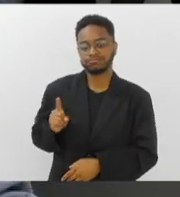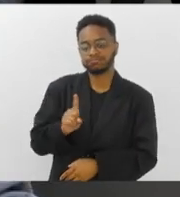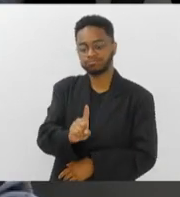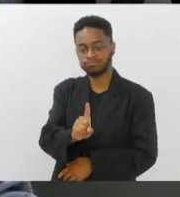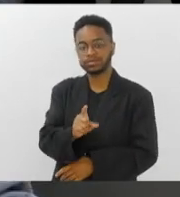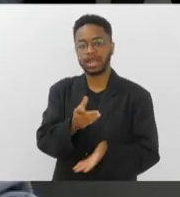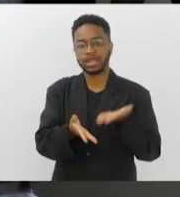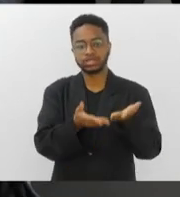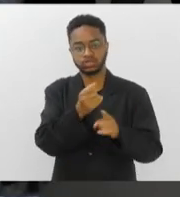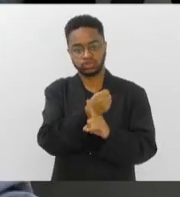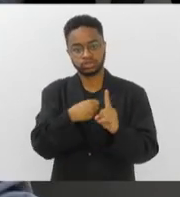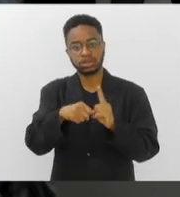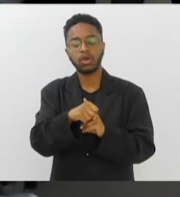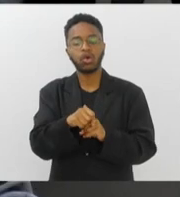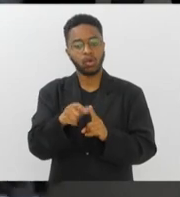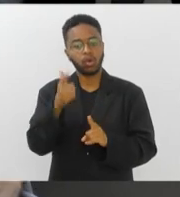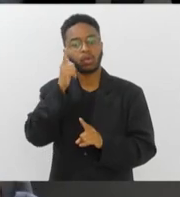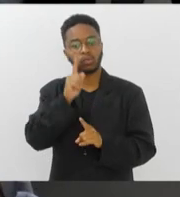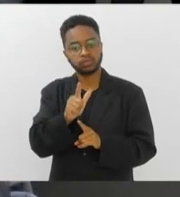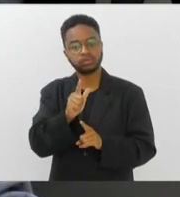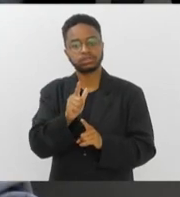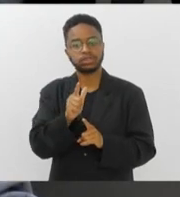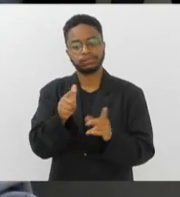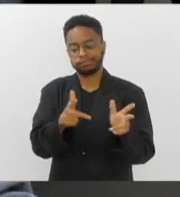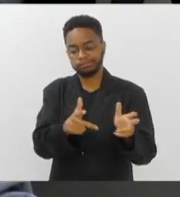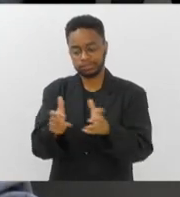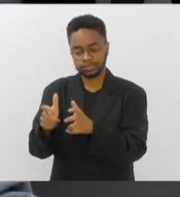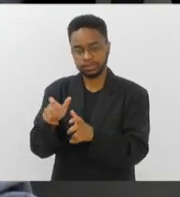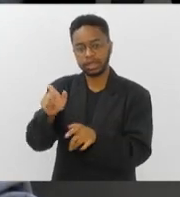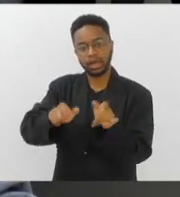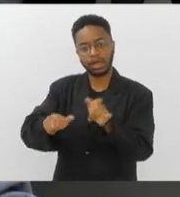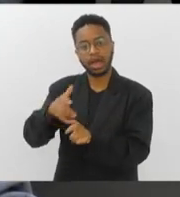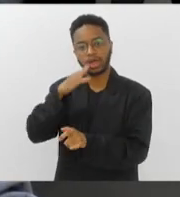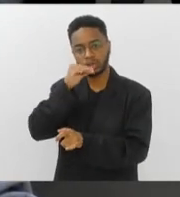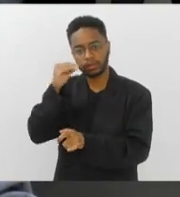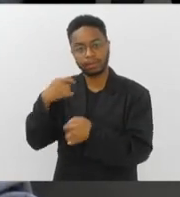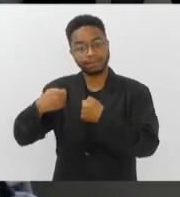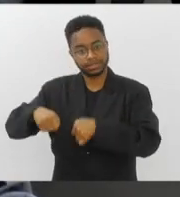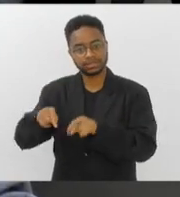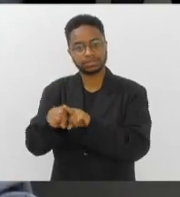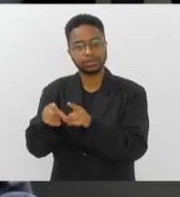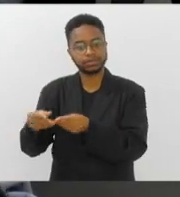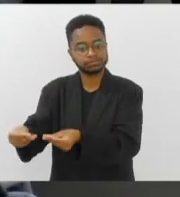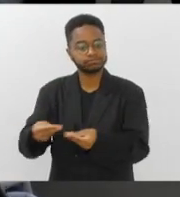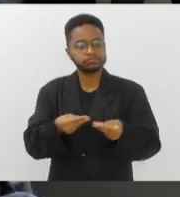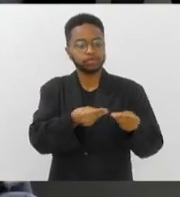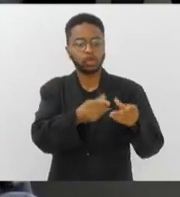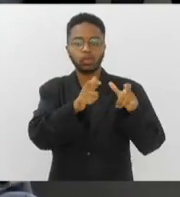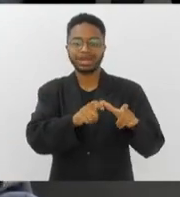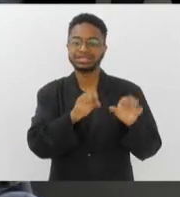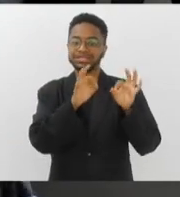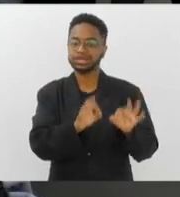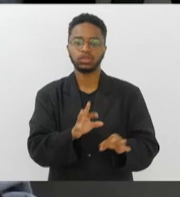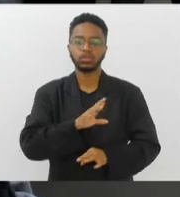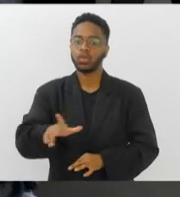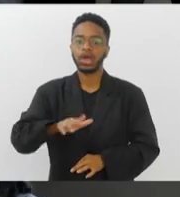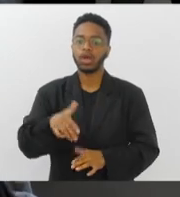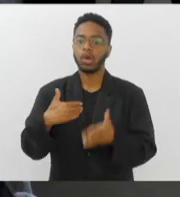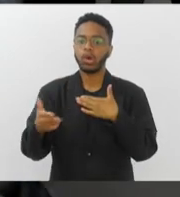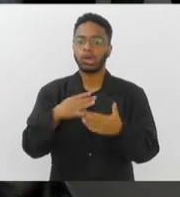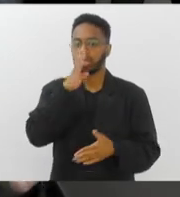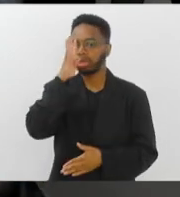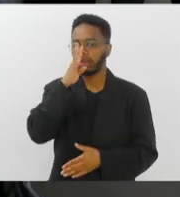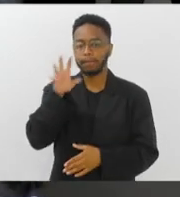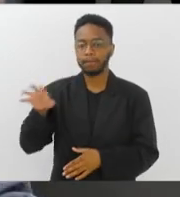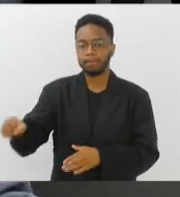tendo um impacto no encaminhamento dos adolescentes para a rede e o encaminhamento correto. Porque o CAPSI não é para pegar qualquer caso. O aluno